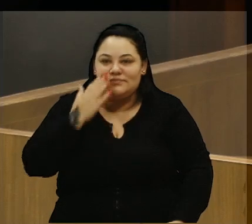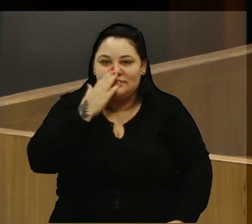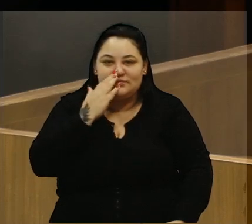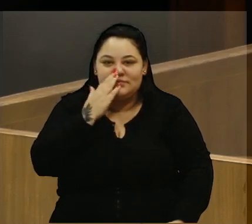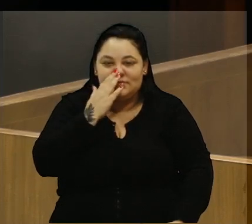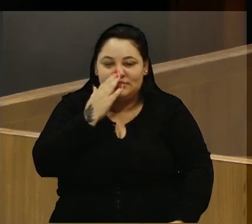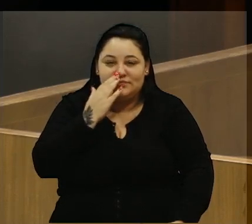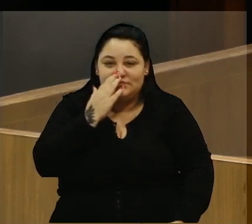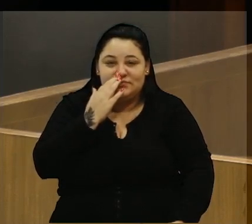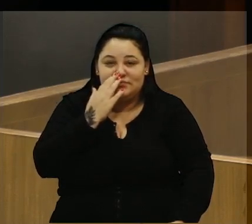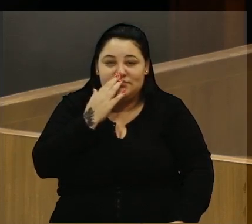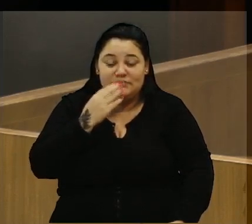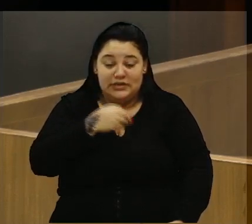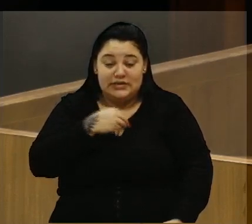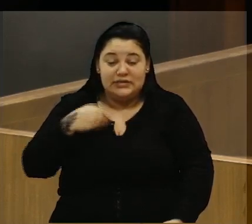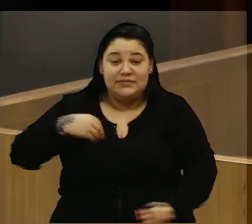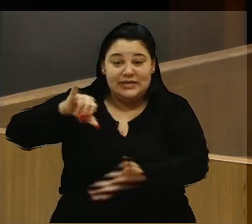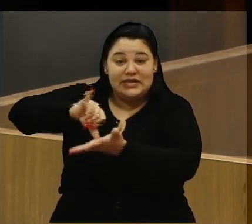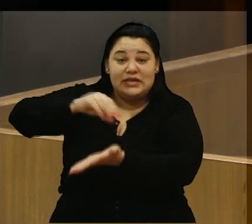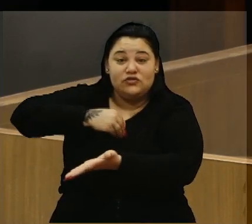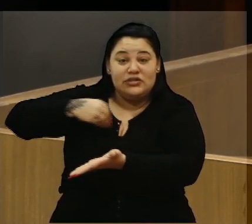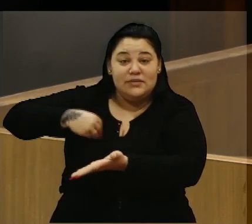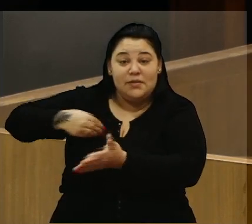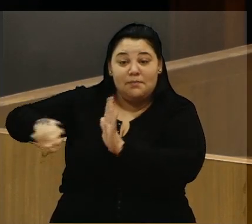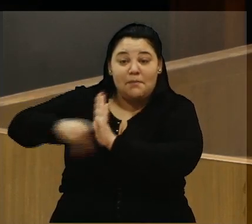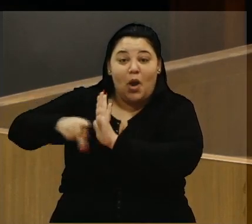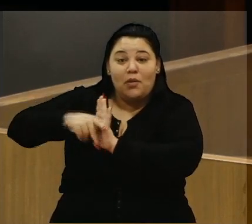Exames da central de exames do município.